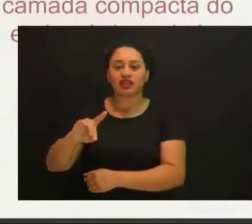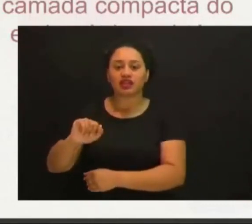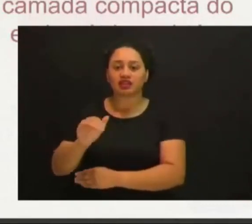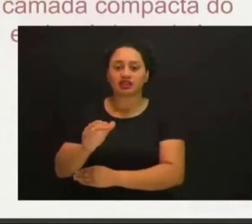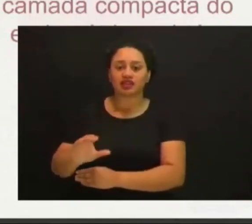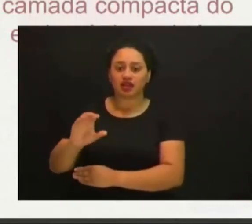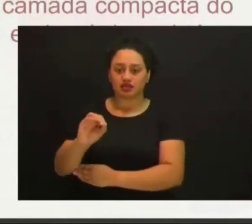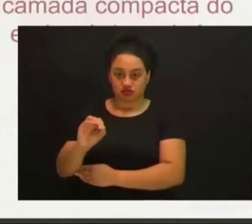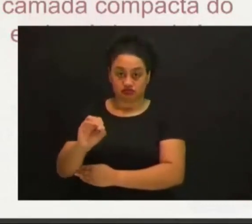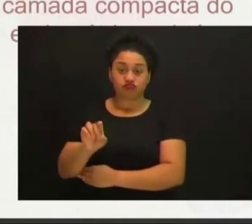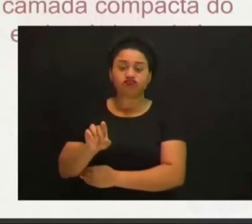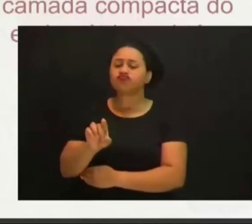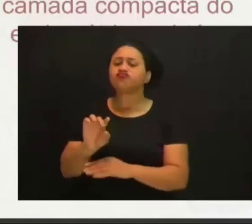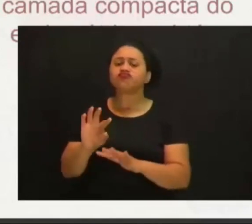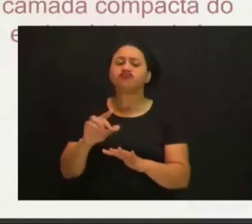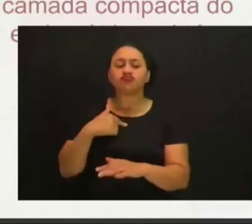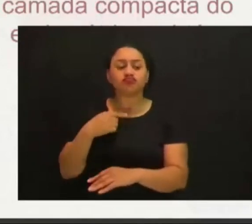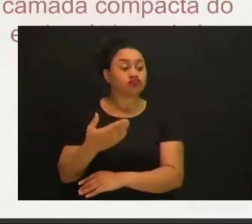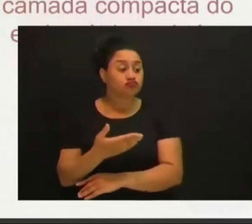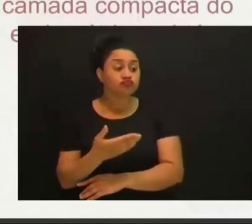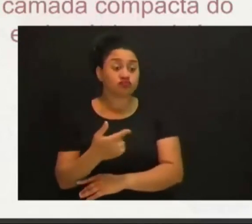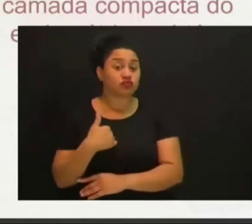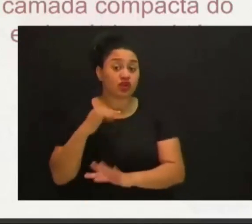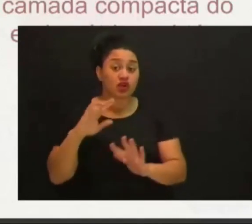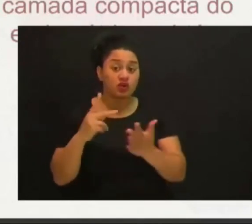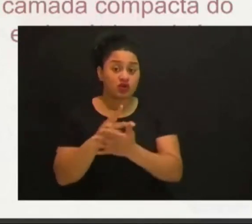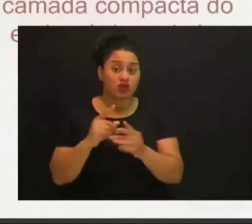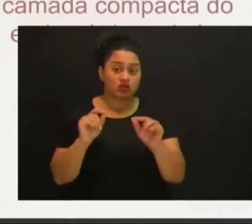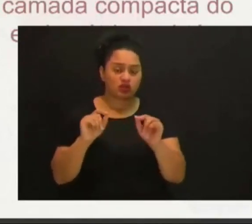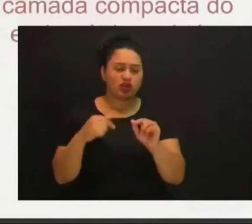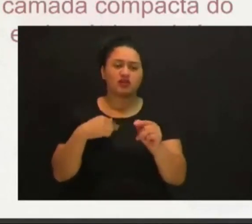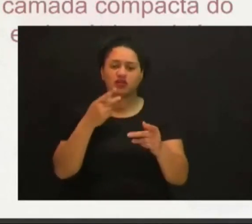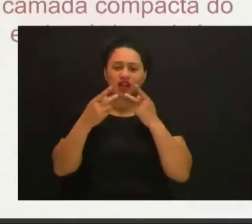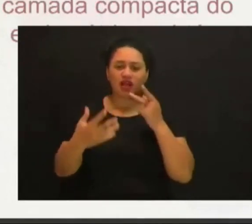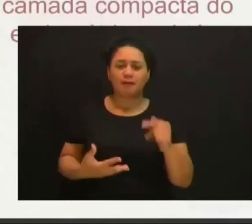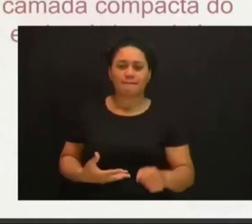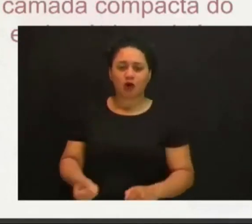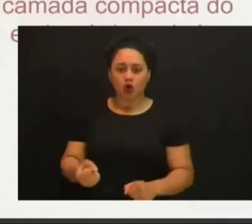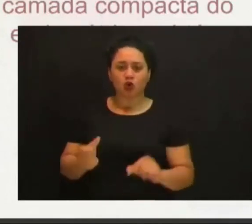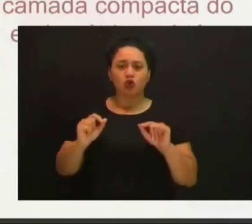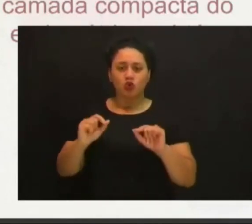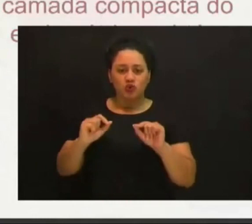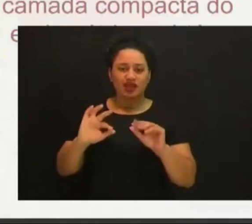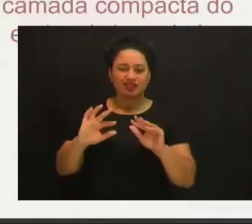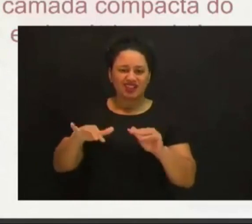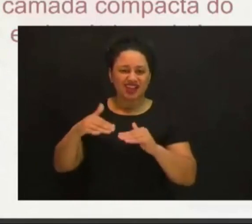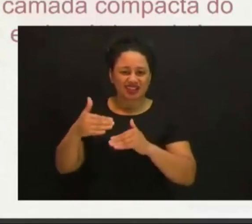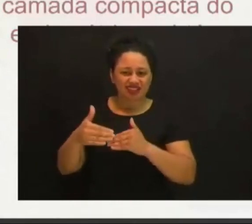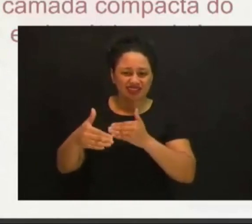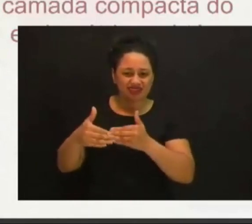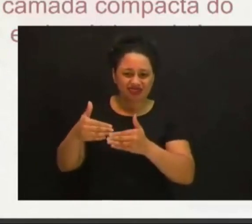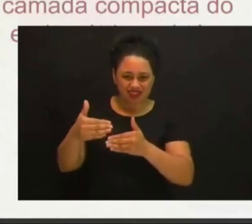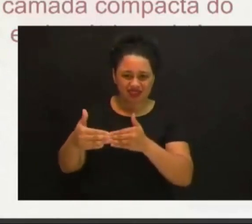vamos ter, foi citado também que a questão do aborto fala muito da questão gradativa, né? Então, a gente